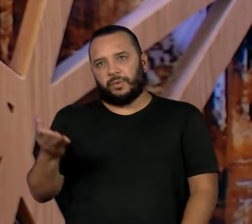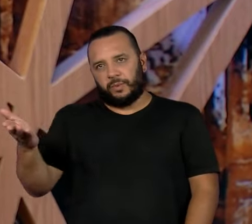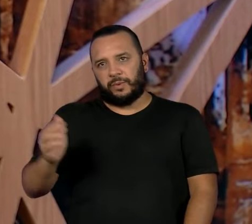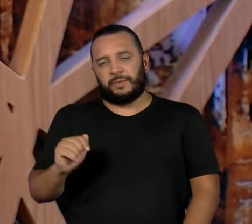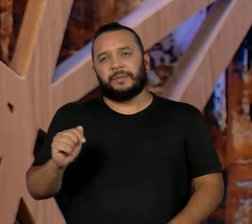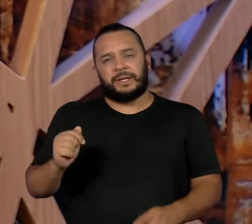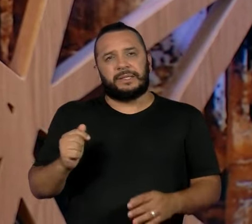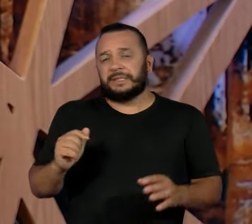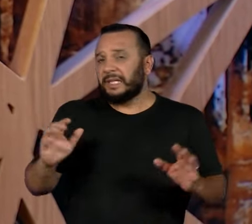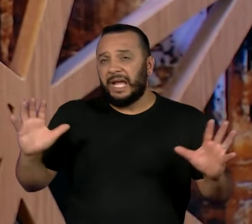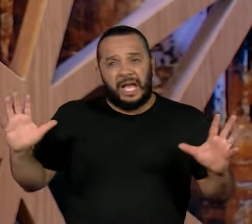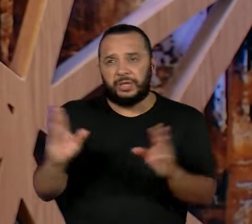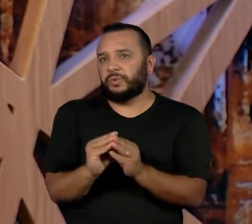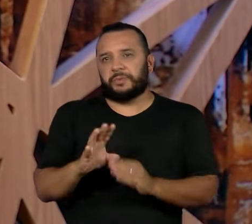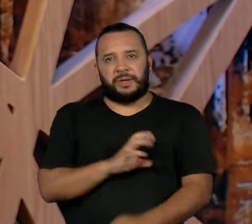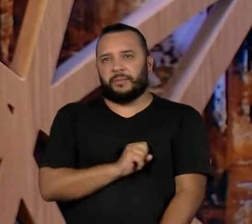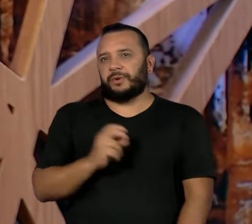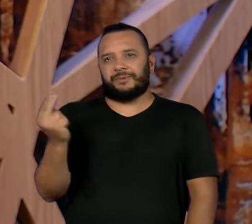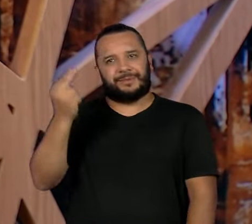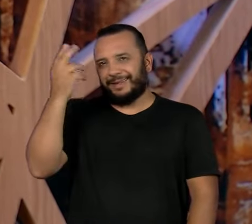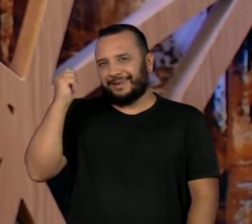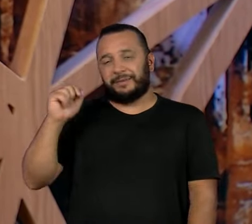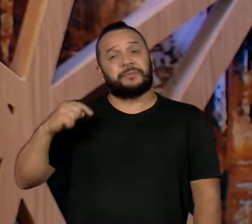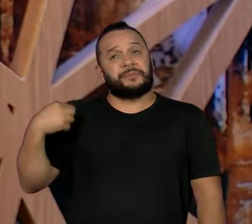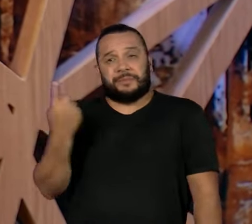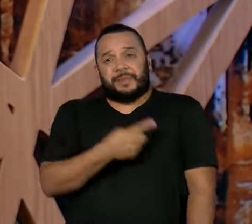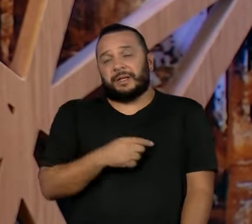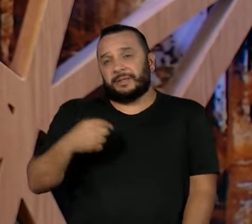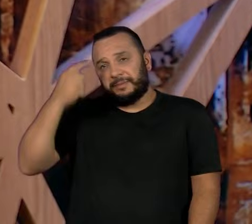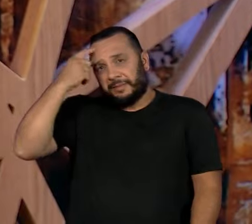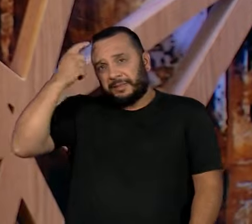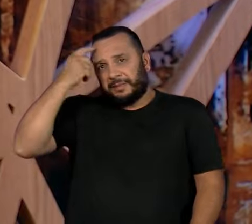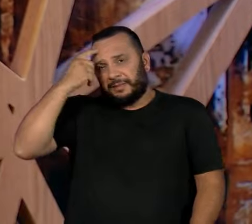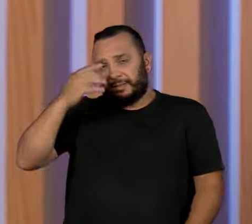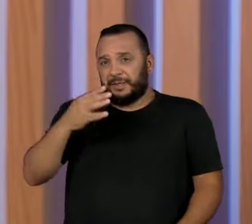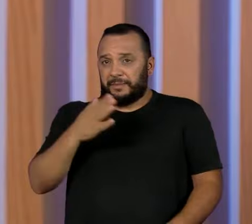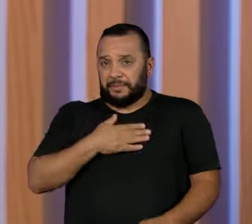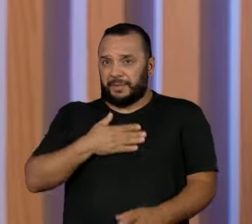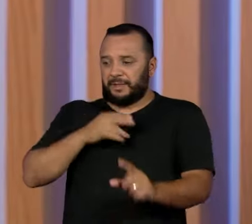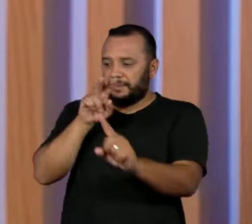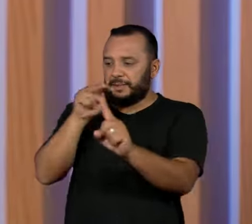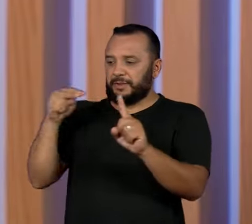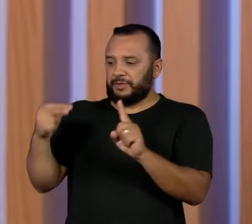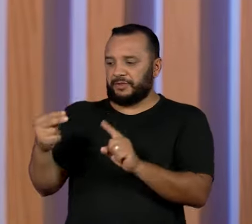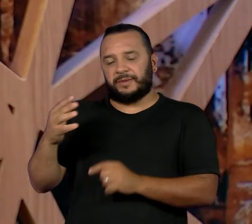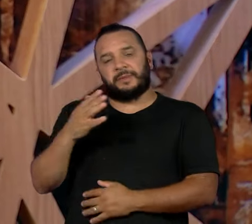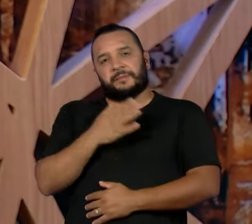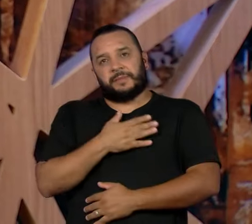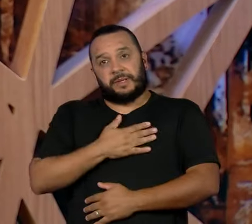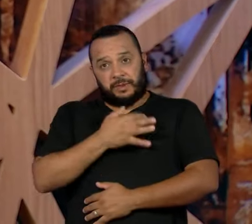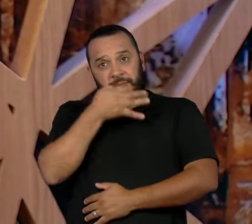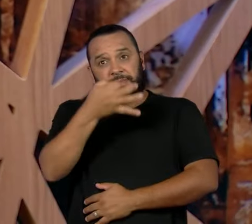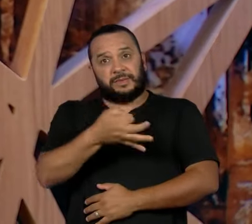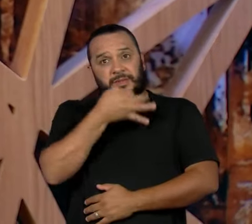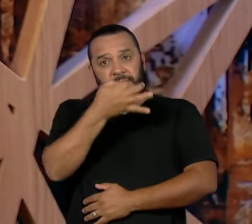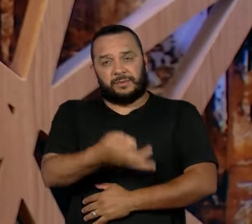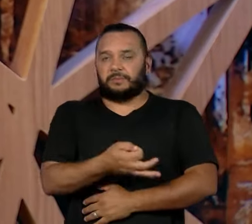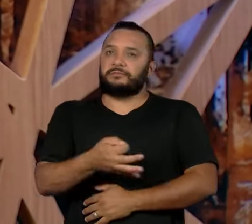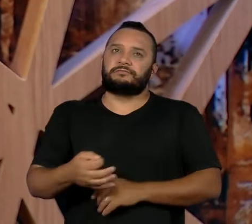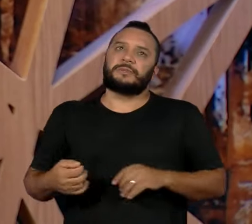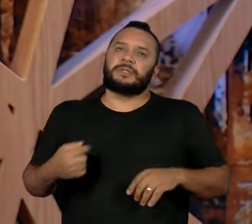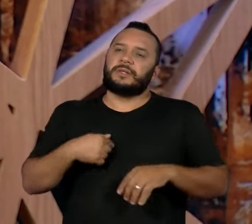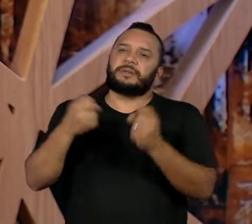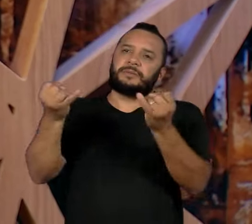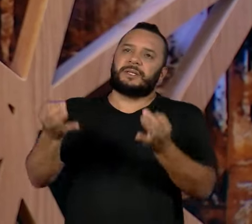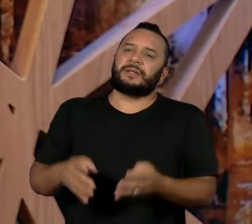que tem como pensar o amor a partir dos nossos próprios, da nossa própria ótica, do nosso próprio paradigma. E, então, se nós estamos falando muito